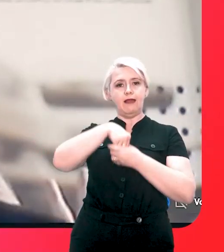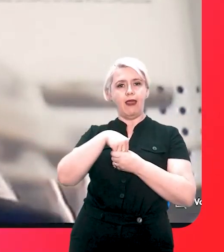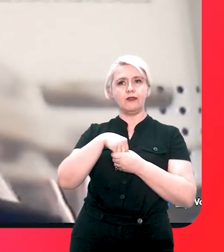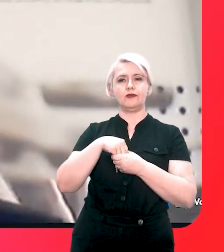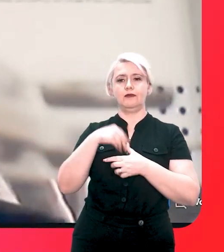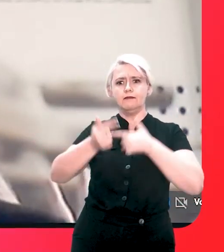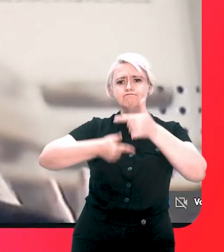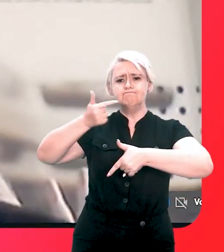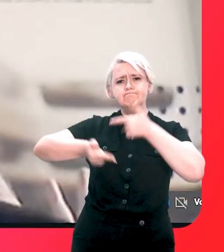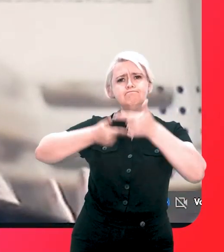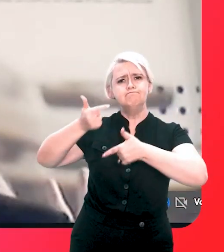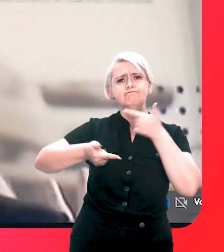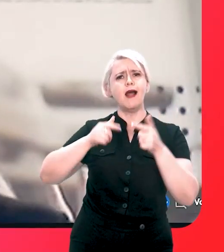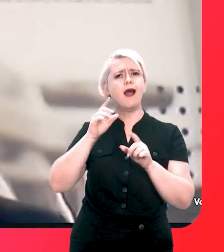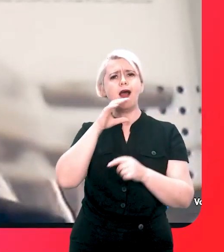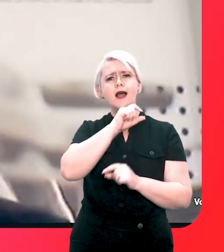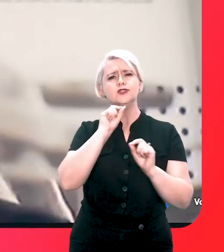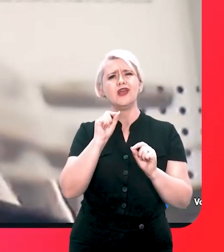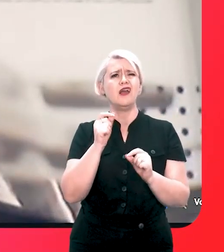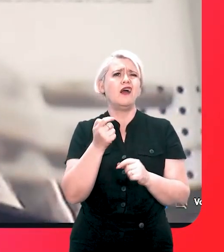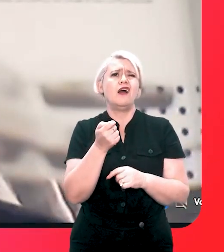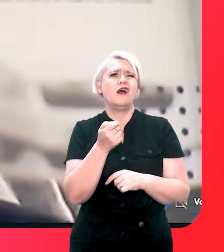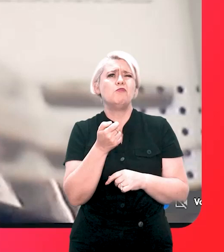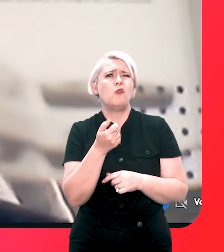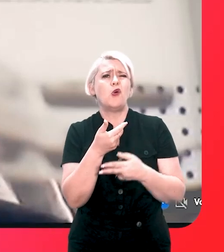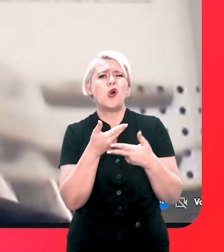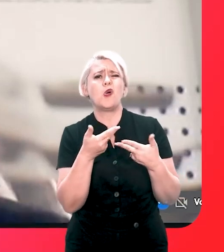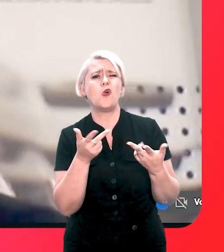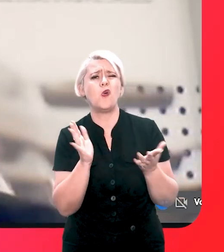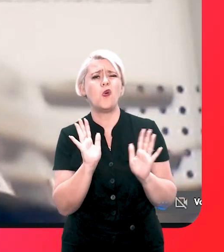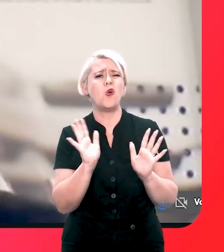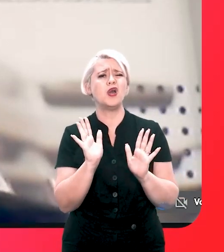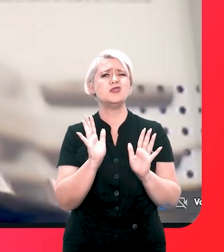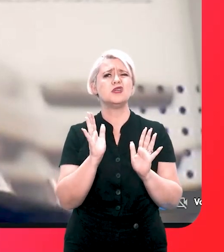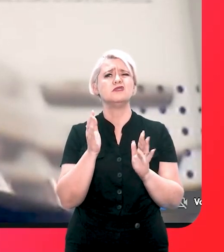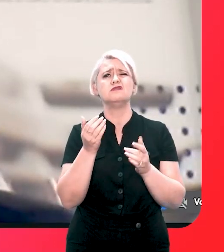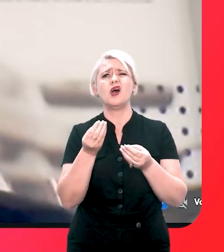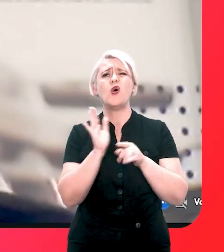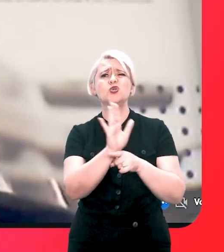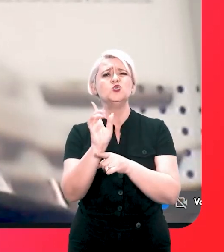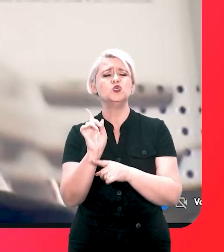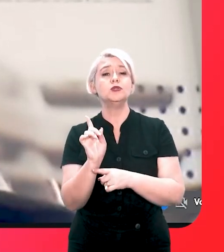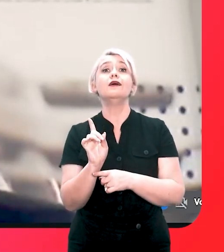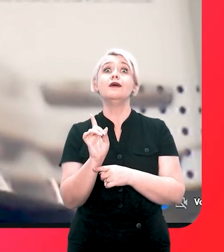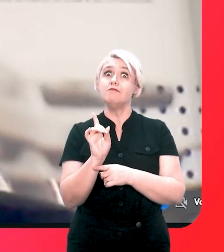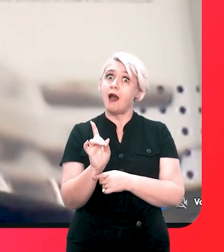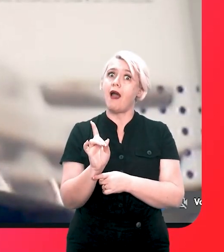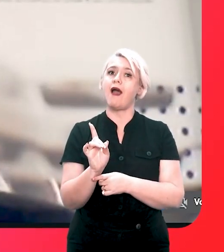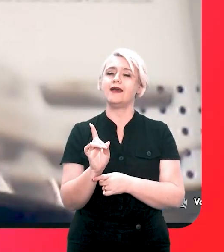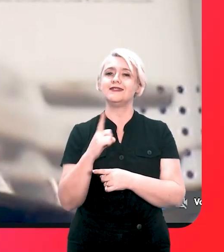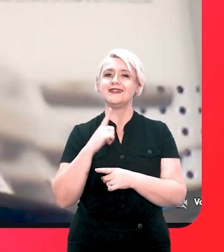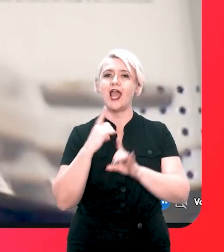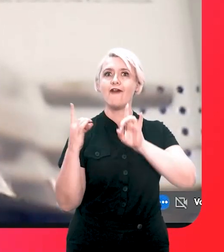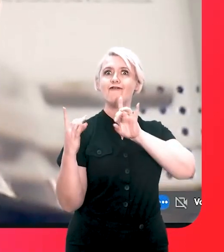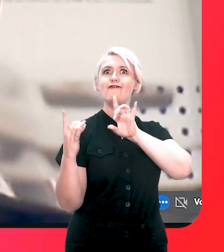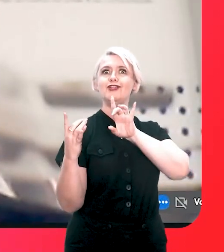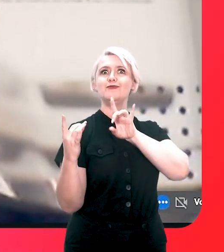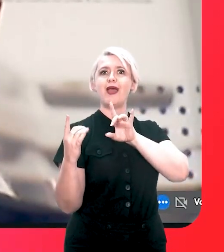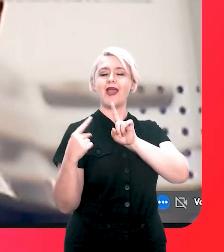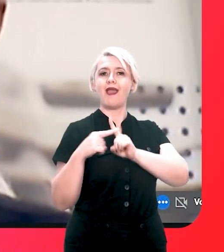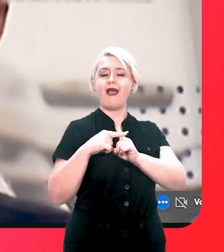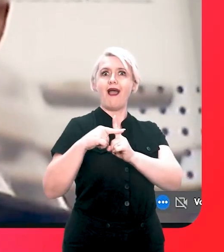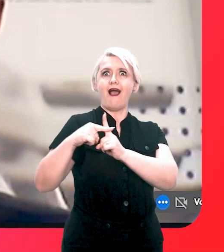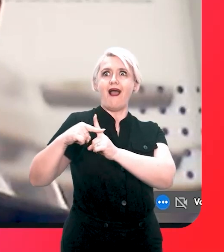você está fazendo é pouco, é aquilo e tal, mas, às vezes, a gente recebe uns feedbacks